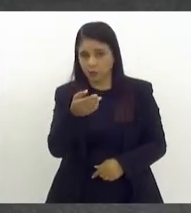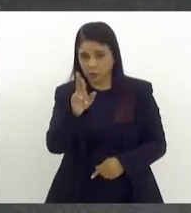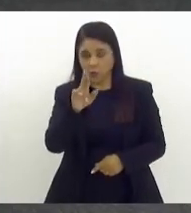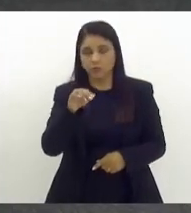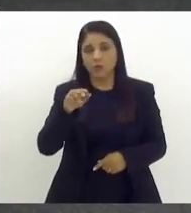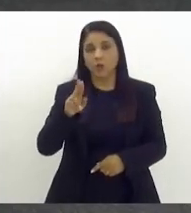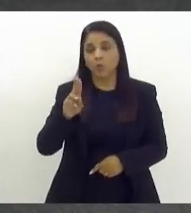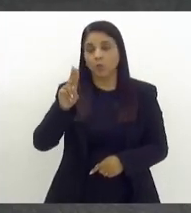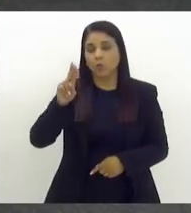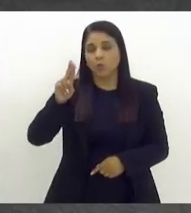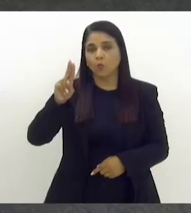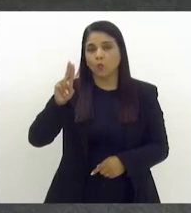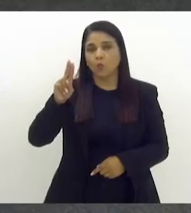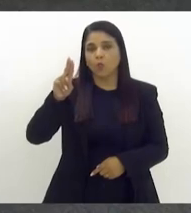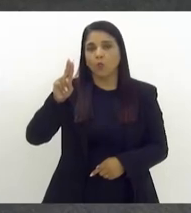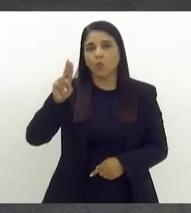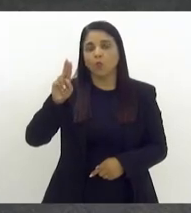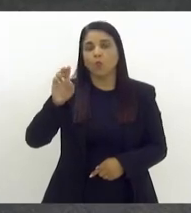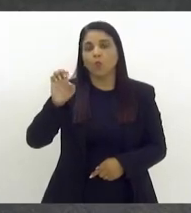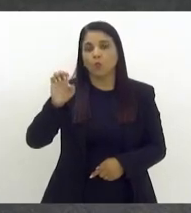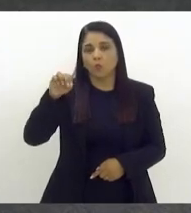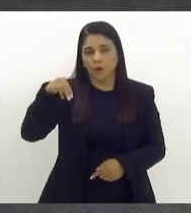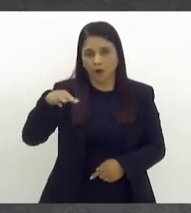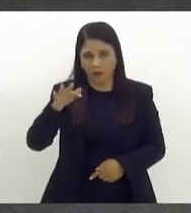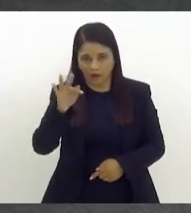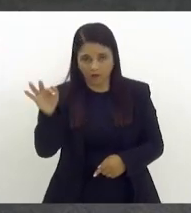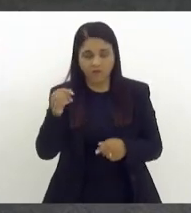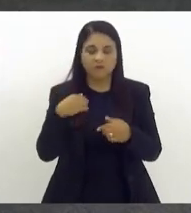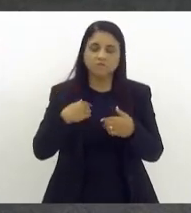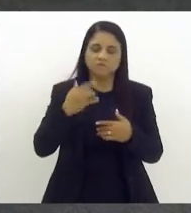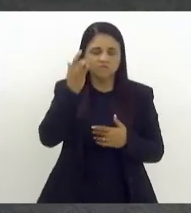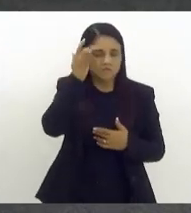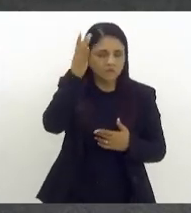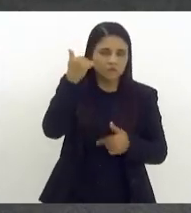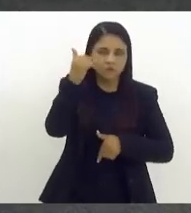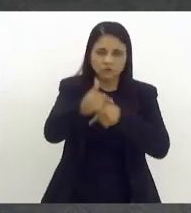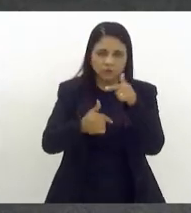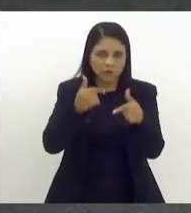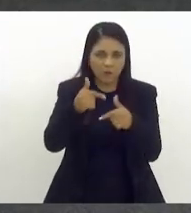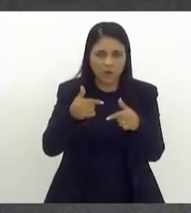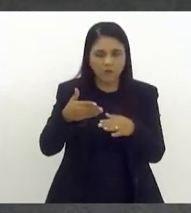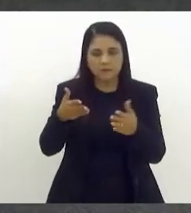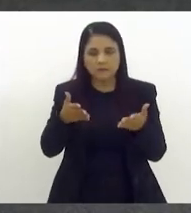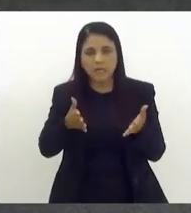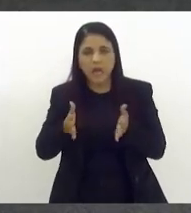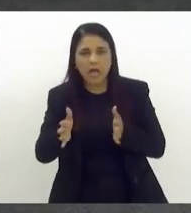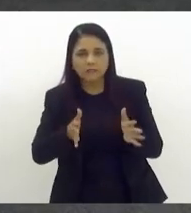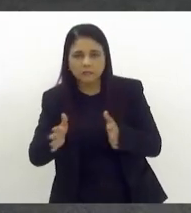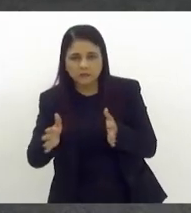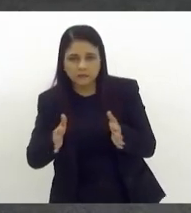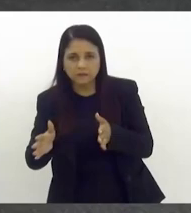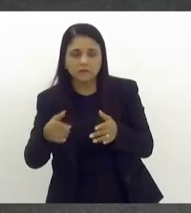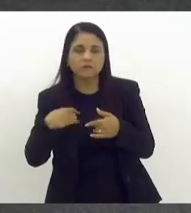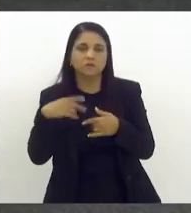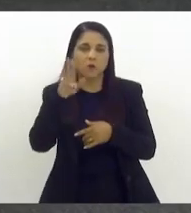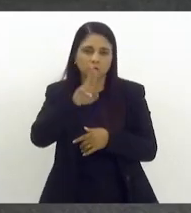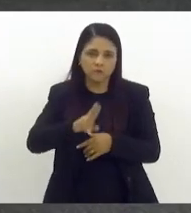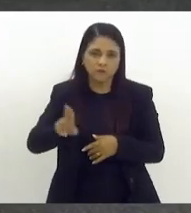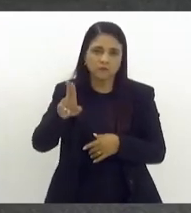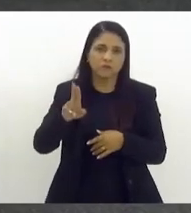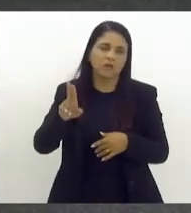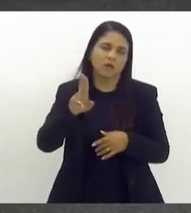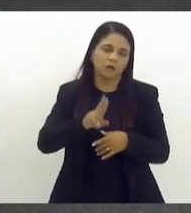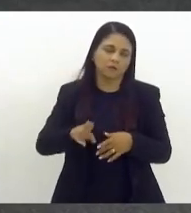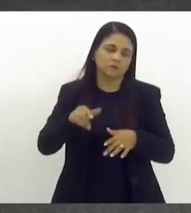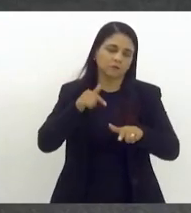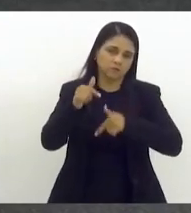de facilitar os trabalhos de acesso, né, à universidade, todos os trabalhadores que tem aí.